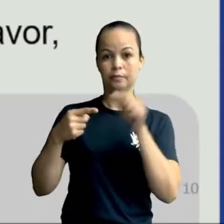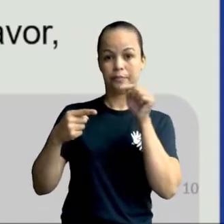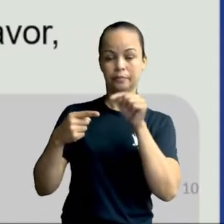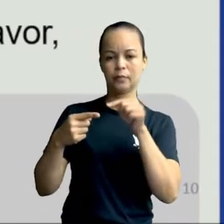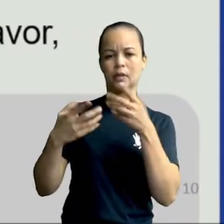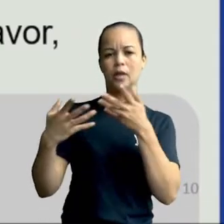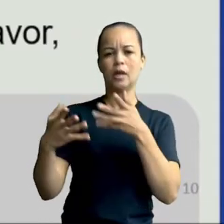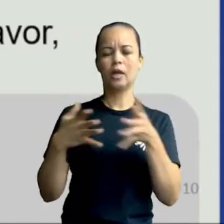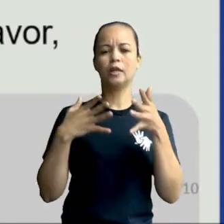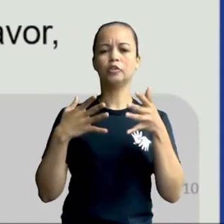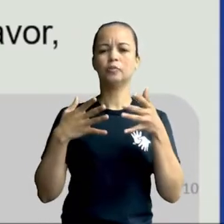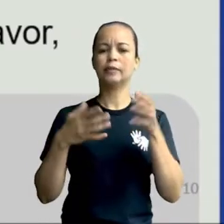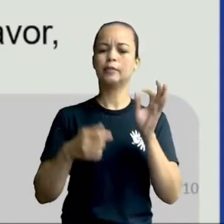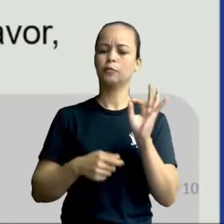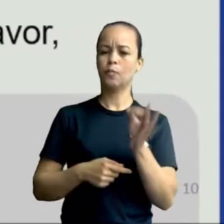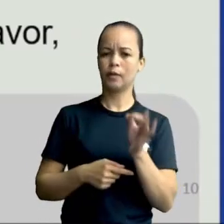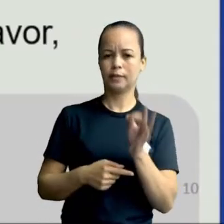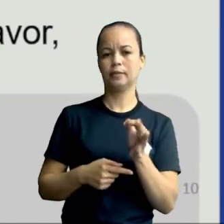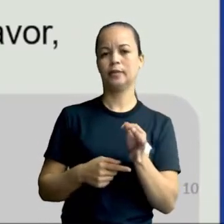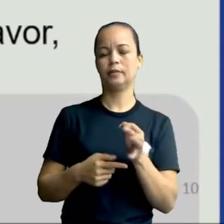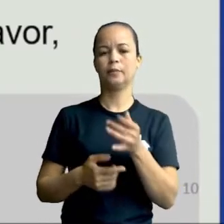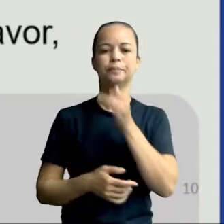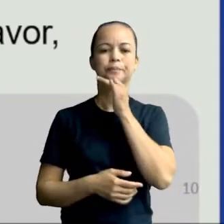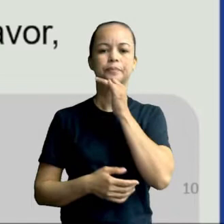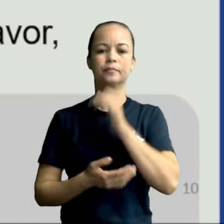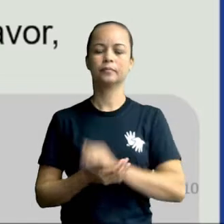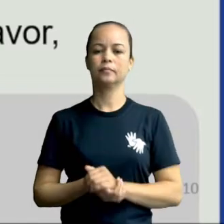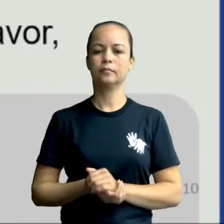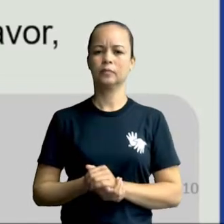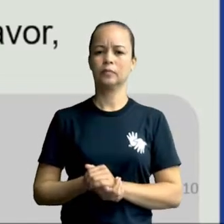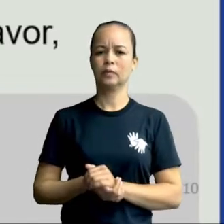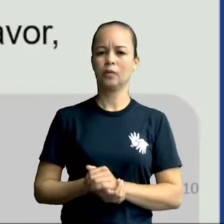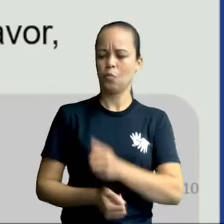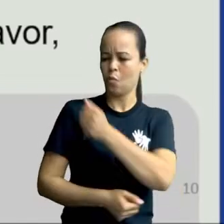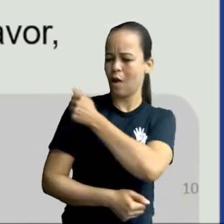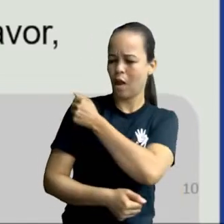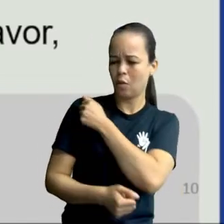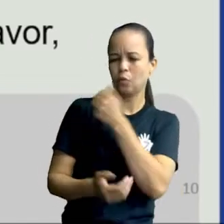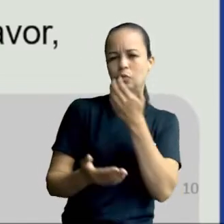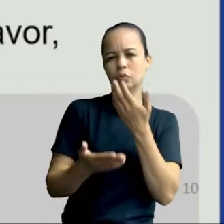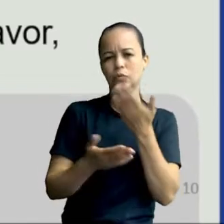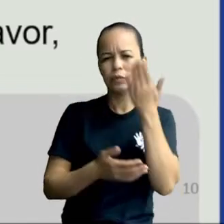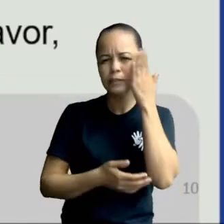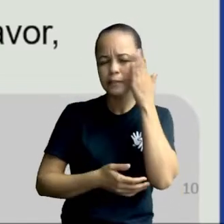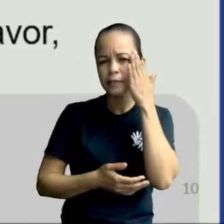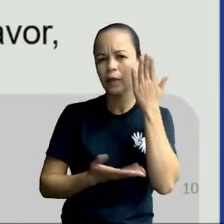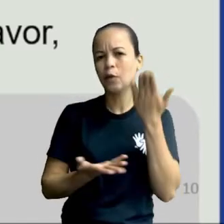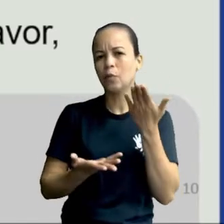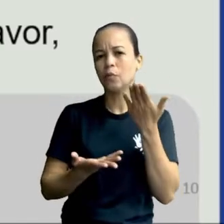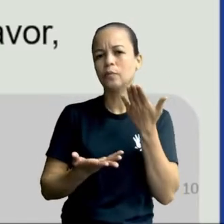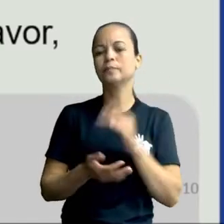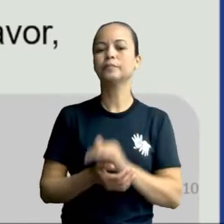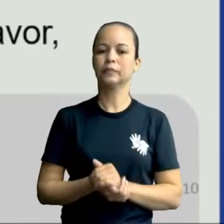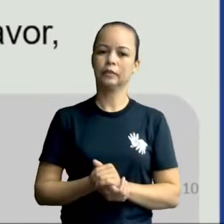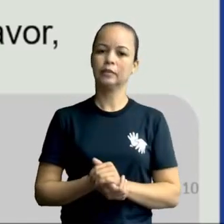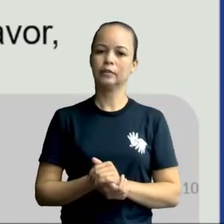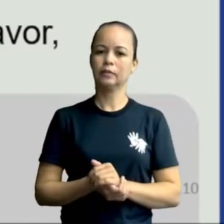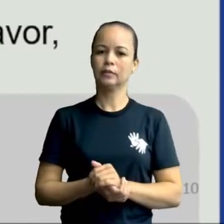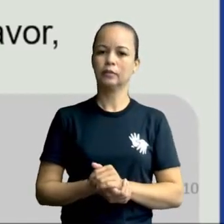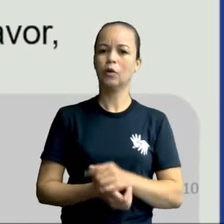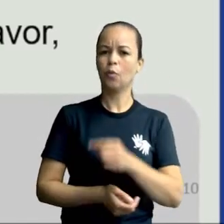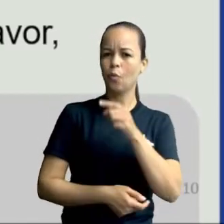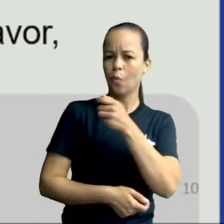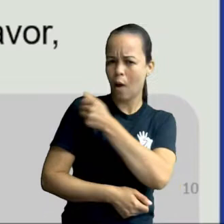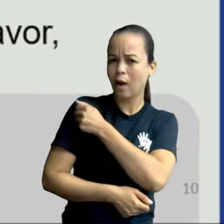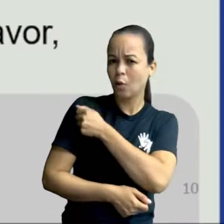está expressando uma certeza. Um exemplo, o aluno entendeu, ou seja, eu estou dando certeza que